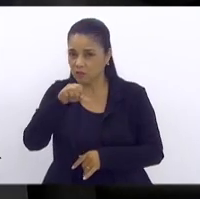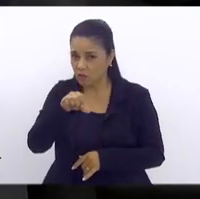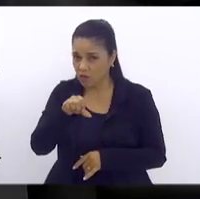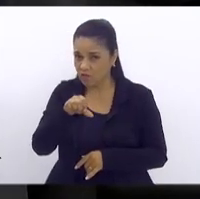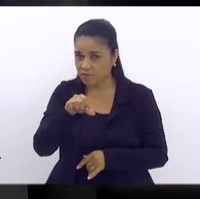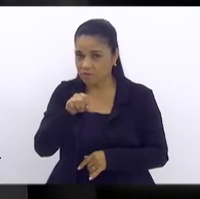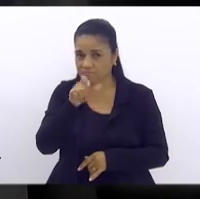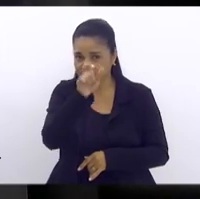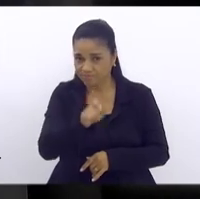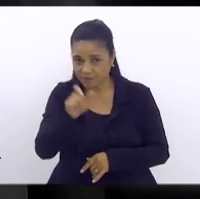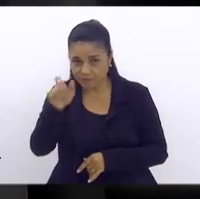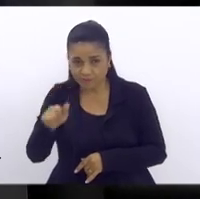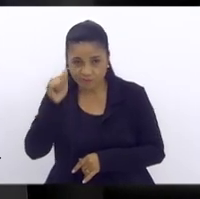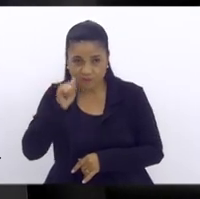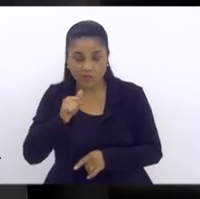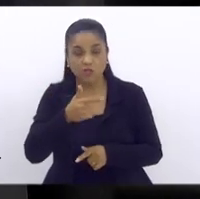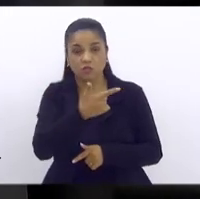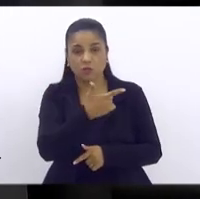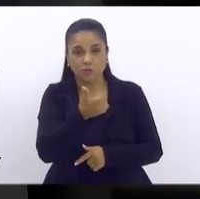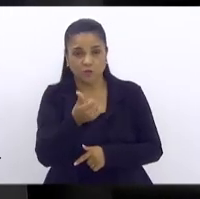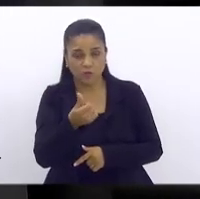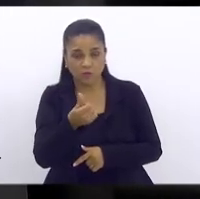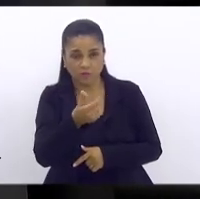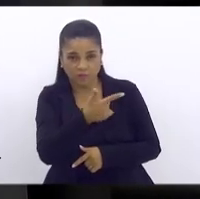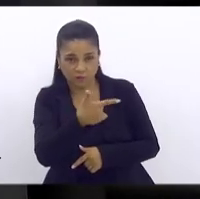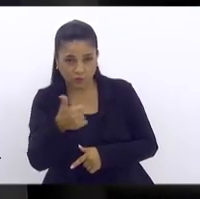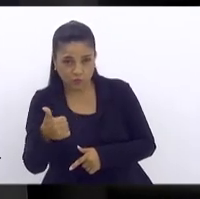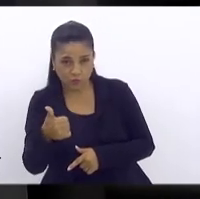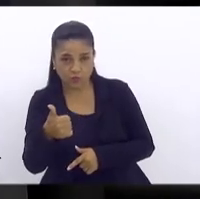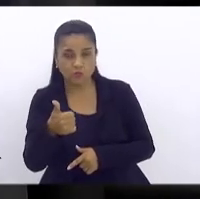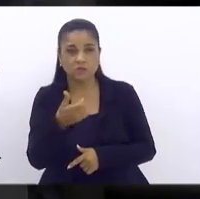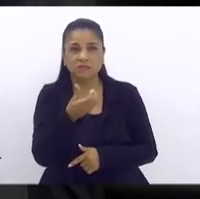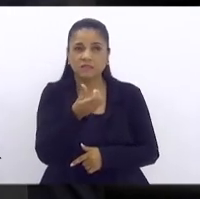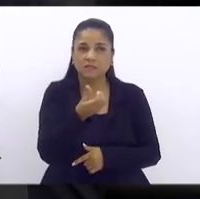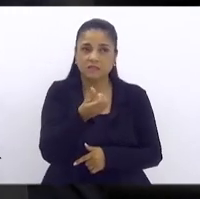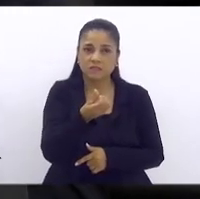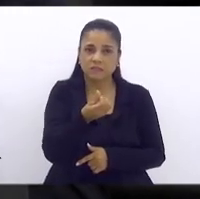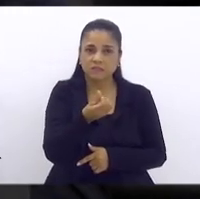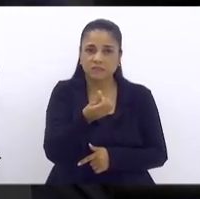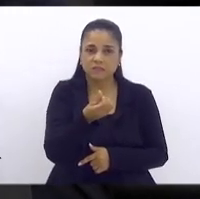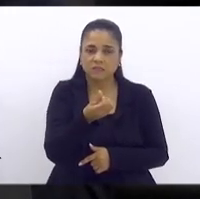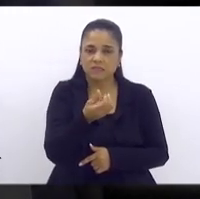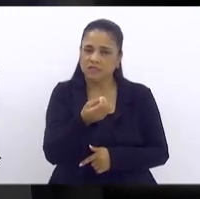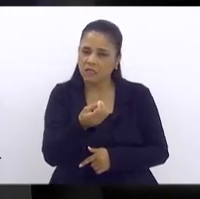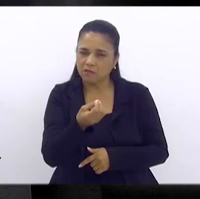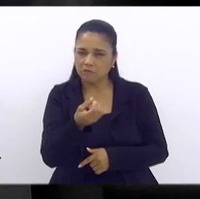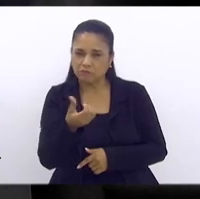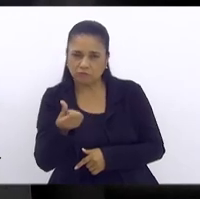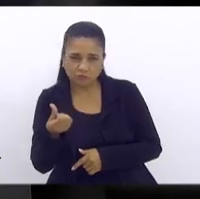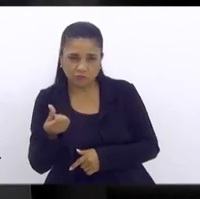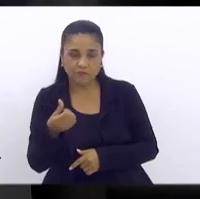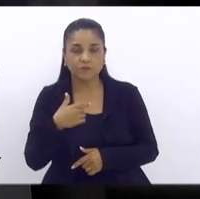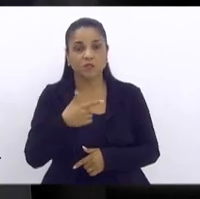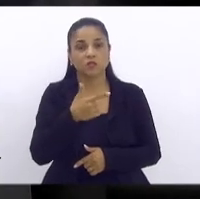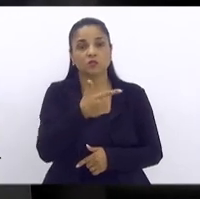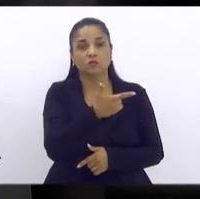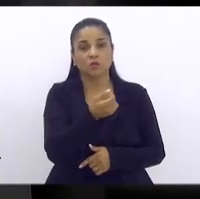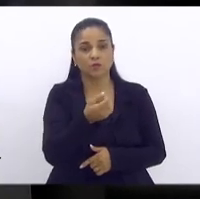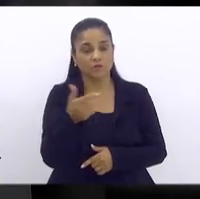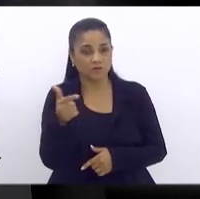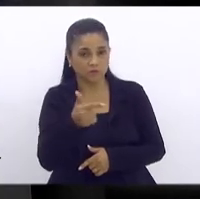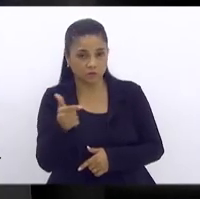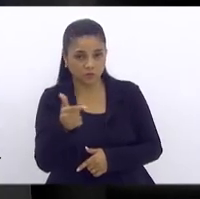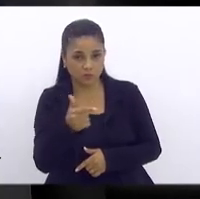em 2021 também foram 600 e um número mais baixo, menos de 700, em 2022, por conta dessa